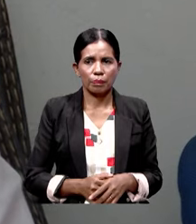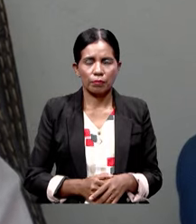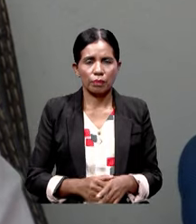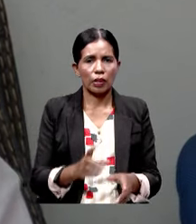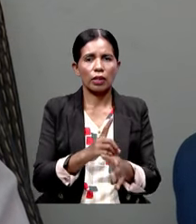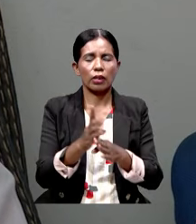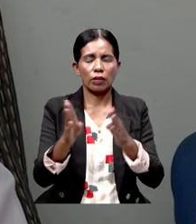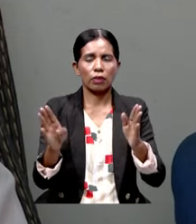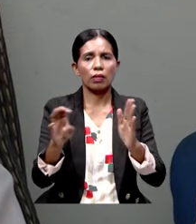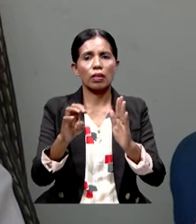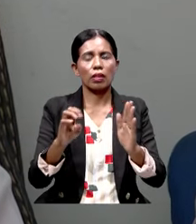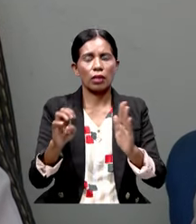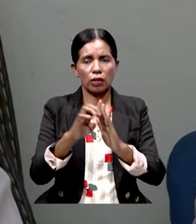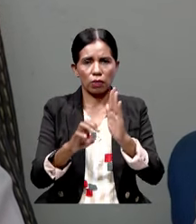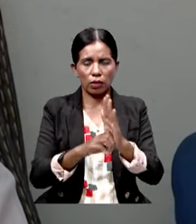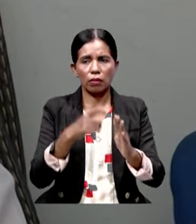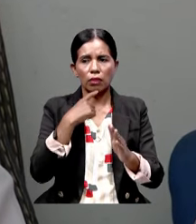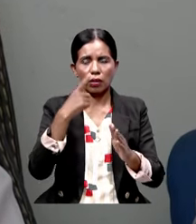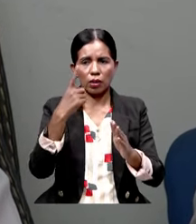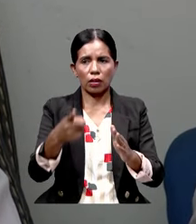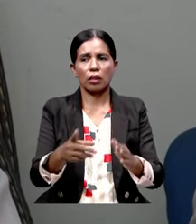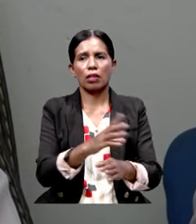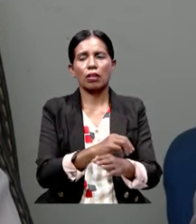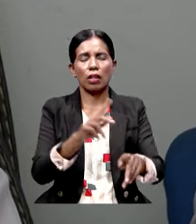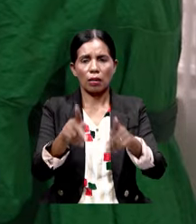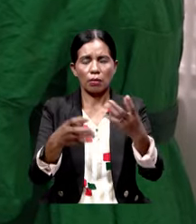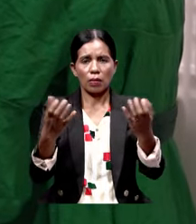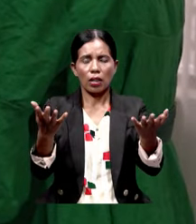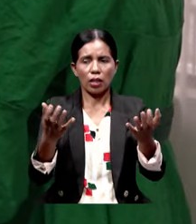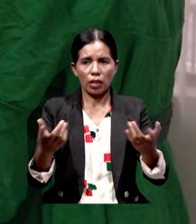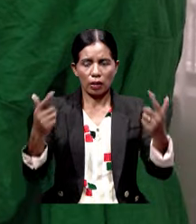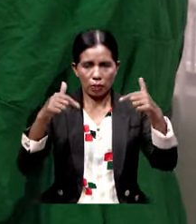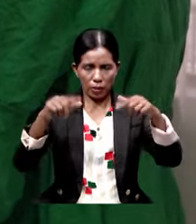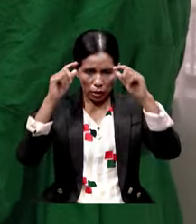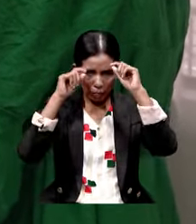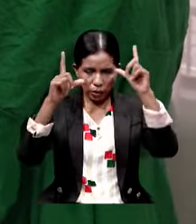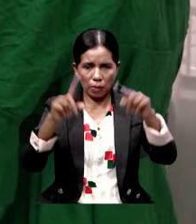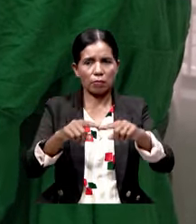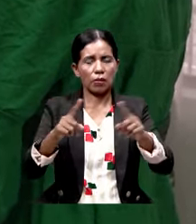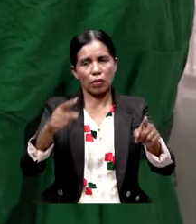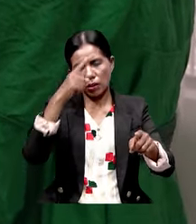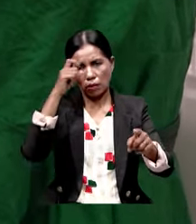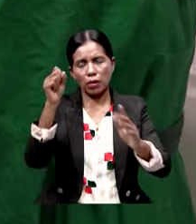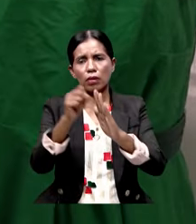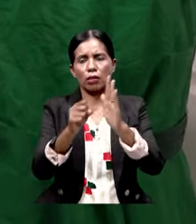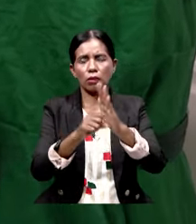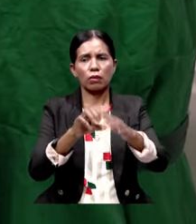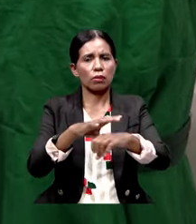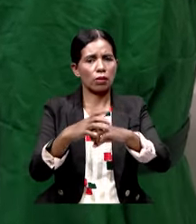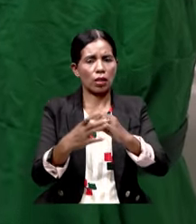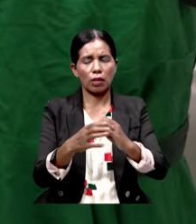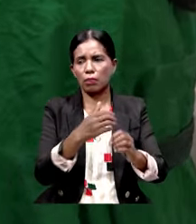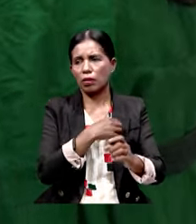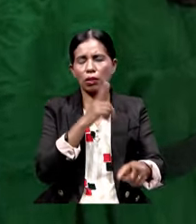Diretor Executivo Trade Invest Ateten, durante ne investor Barak Makakarak Investe e Timor-Leste, mebe tamba Estatuto RAI, nebe la claro,